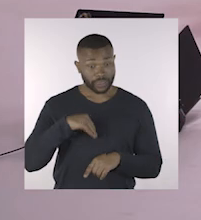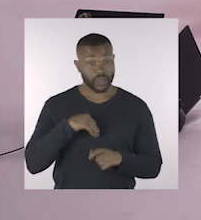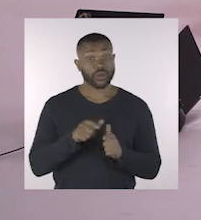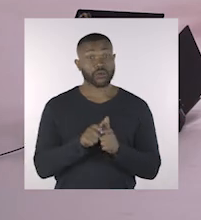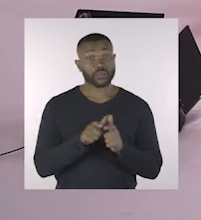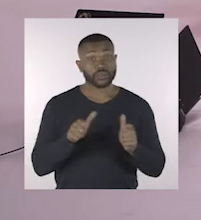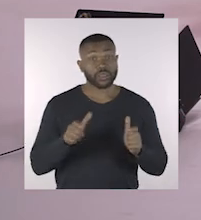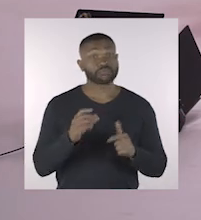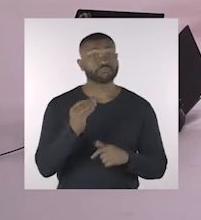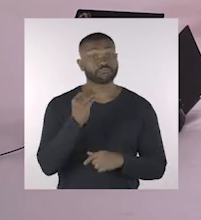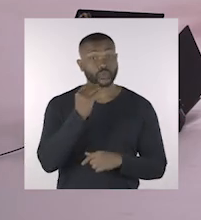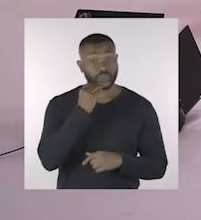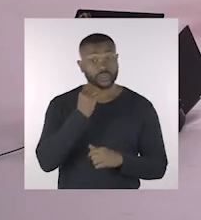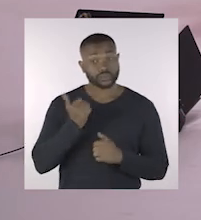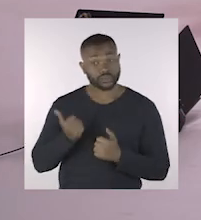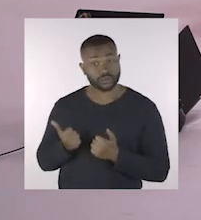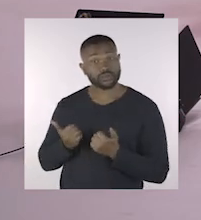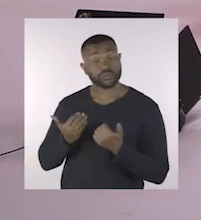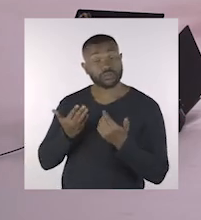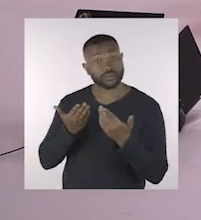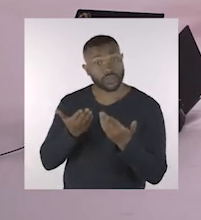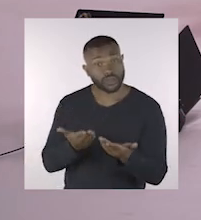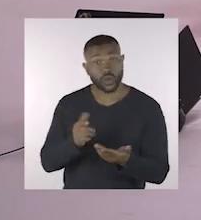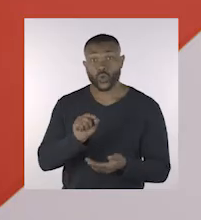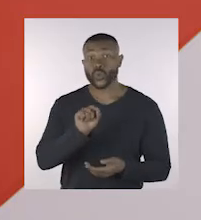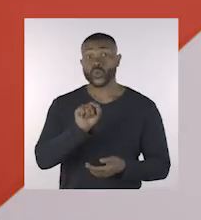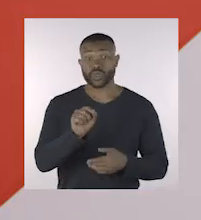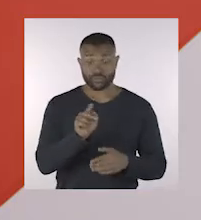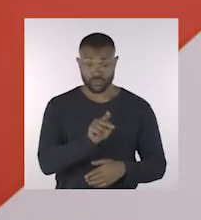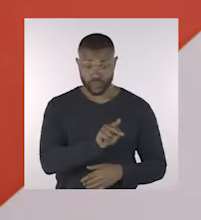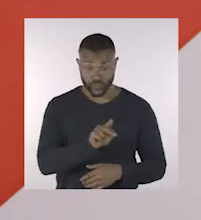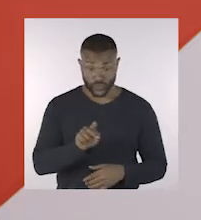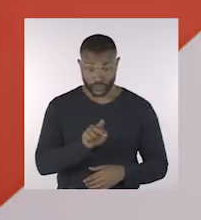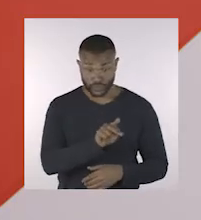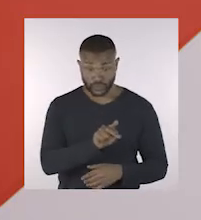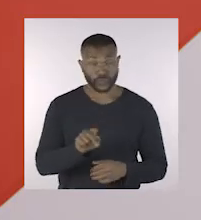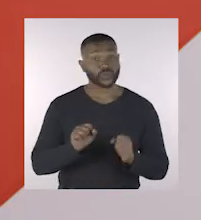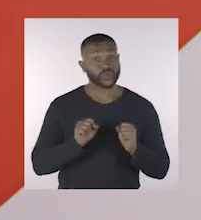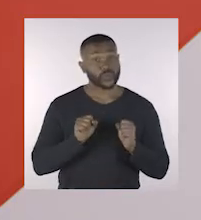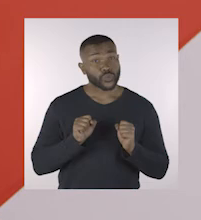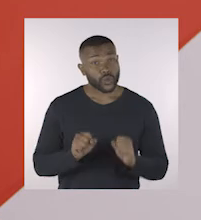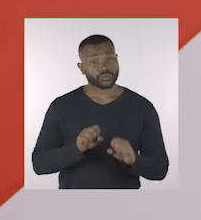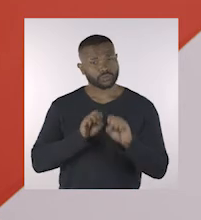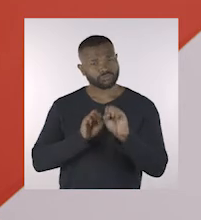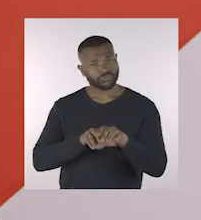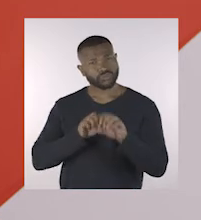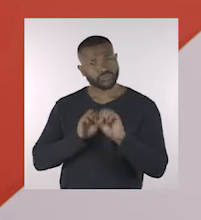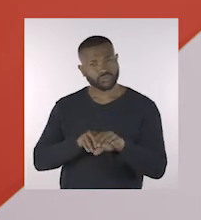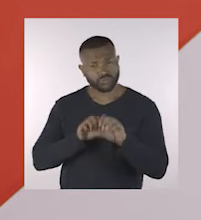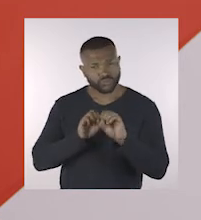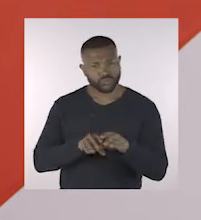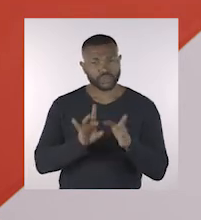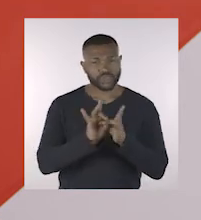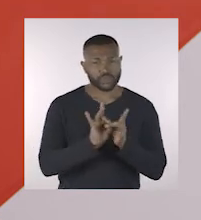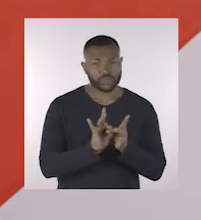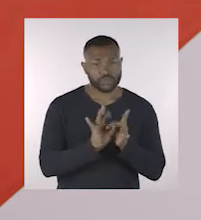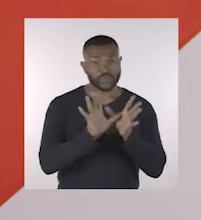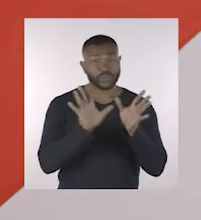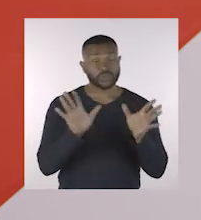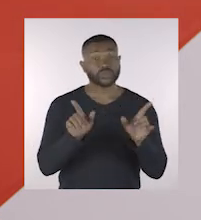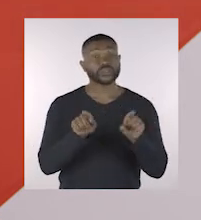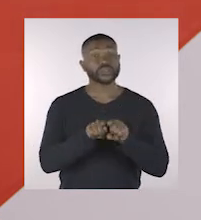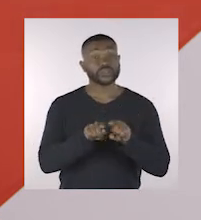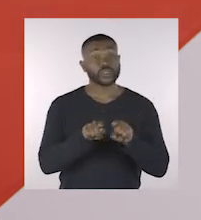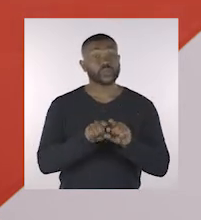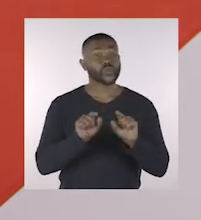aumentar o salário mas também dá condições para que para que o os professores possam selecionar a